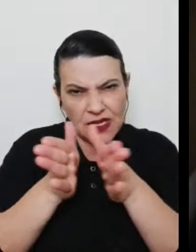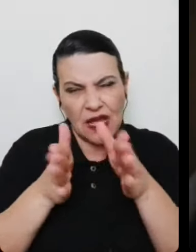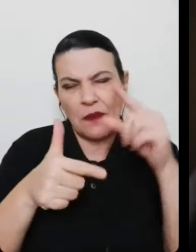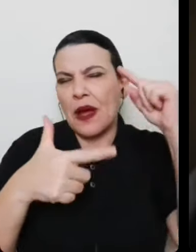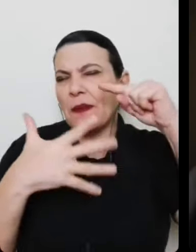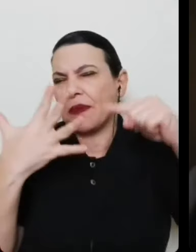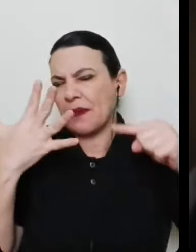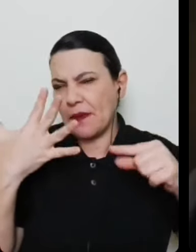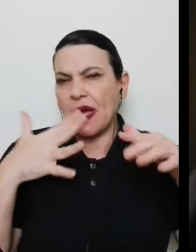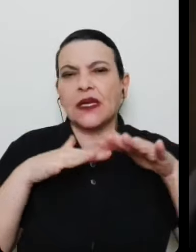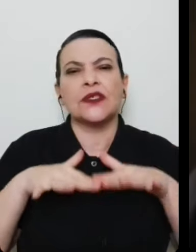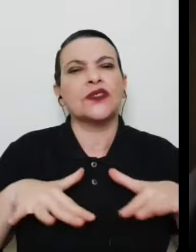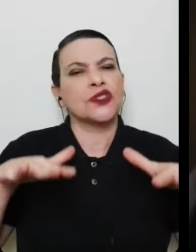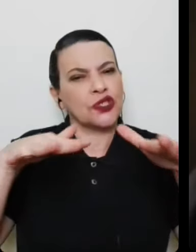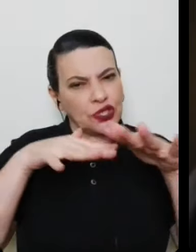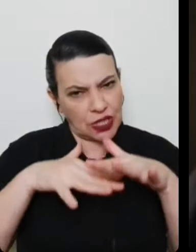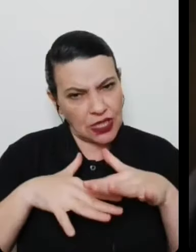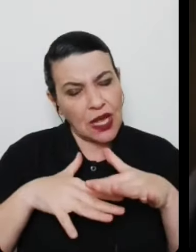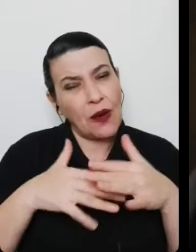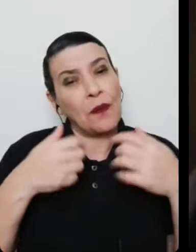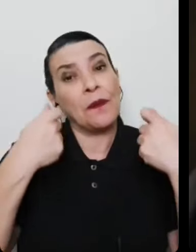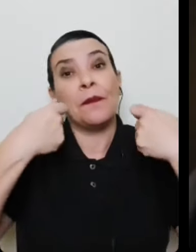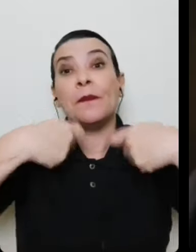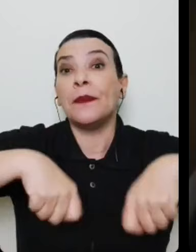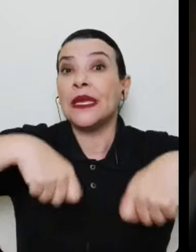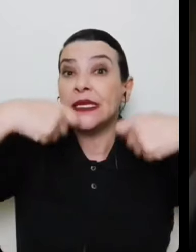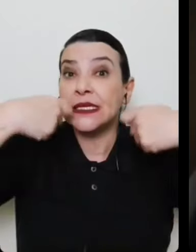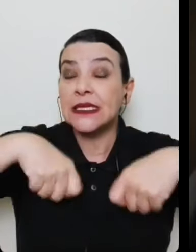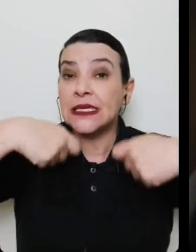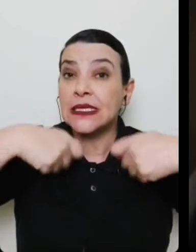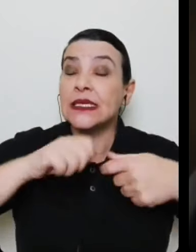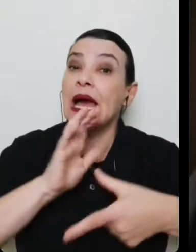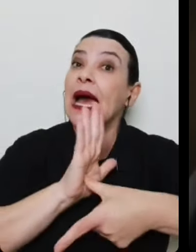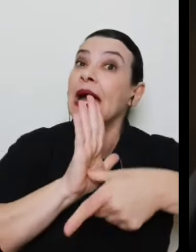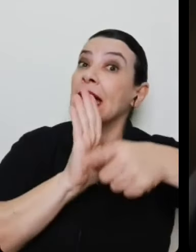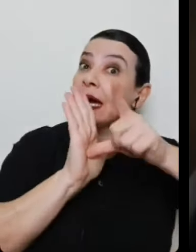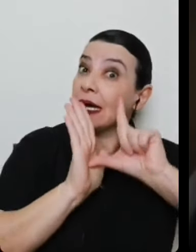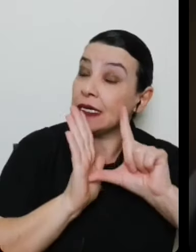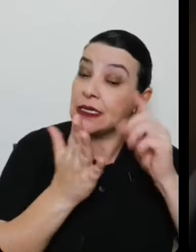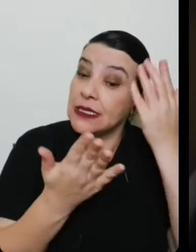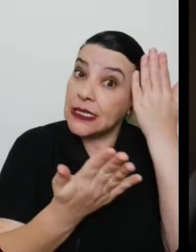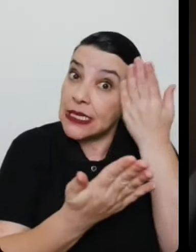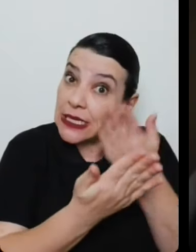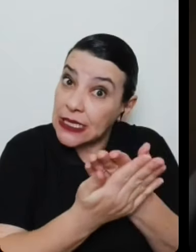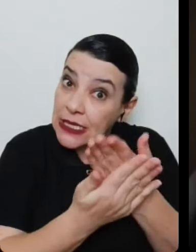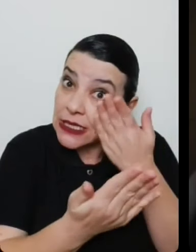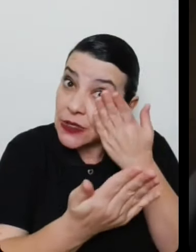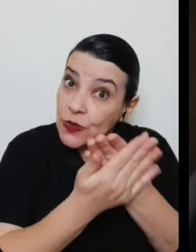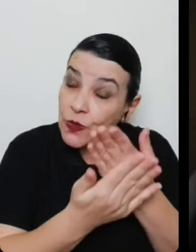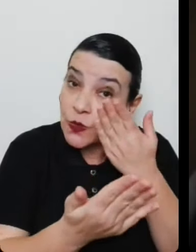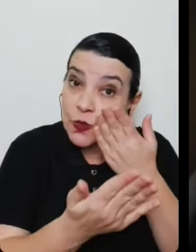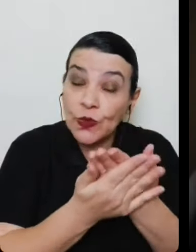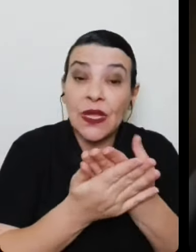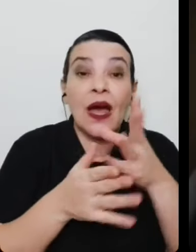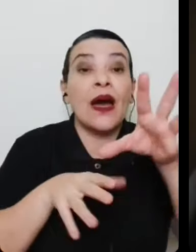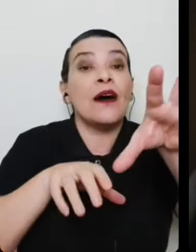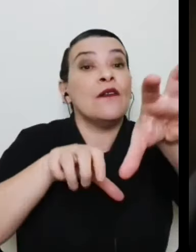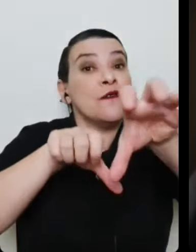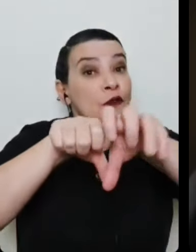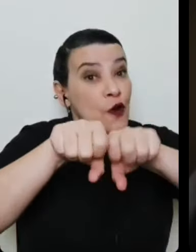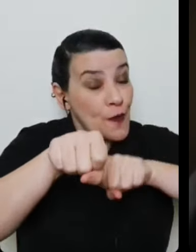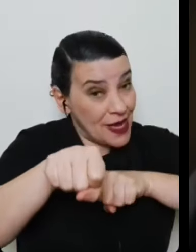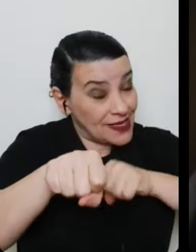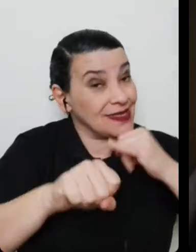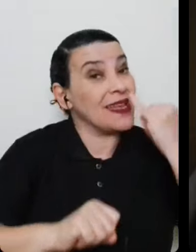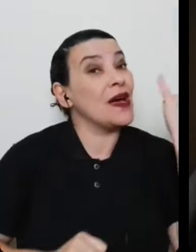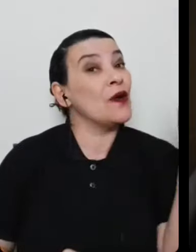né? É preciso que haja estudo, é preciso que haja formação, e aí quando eu